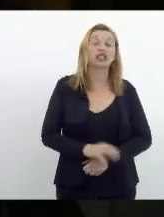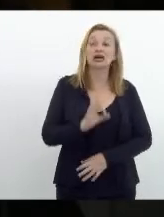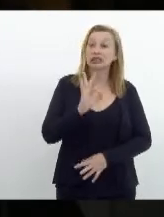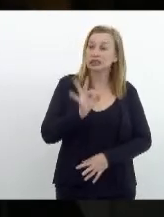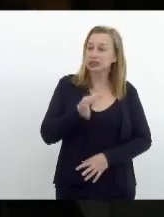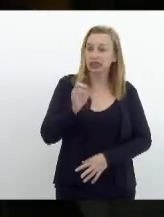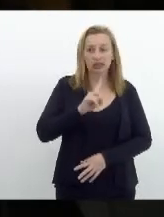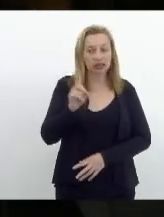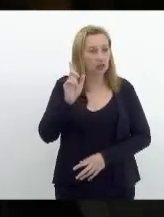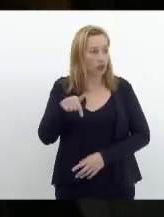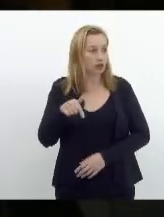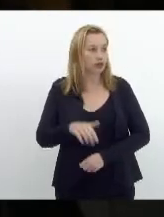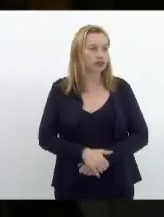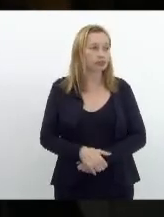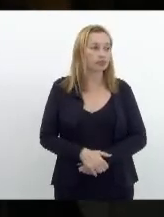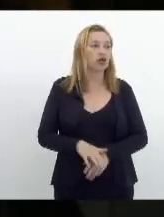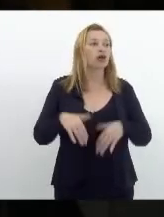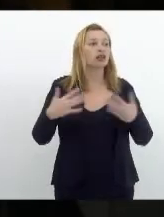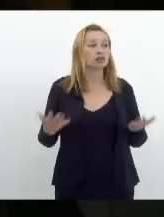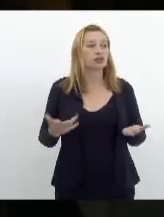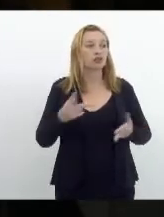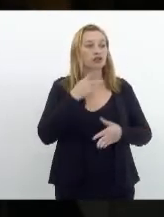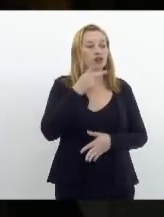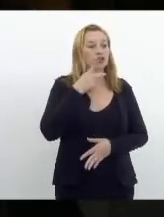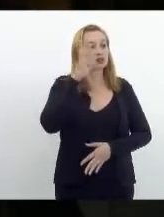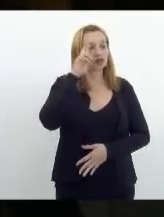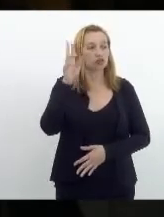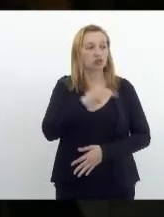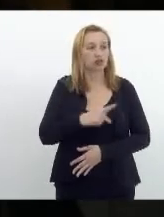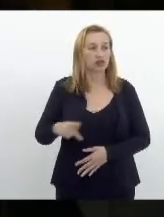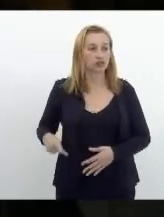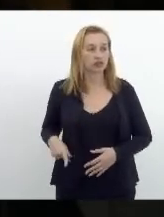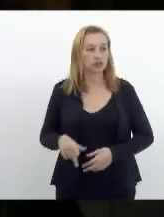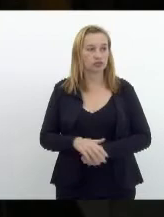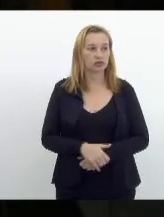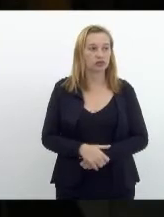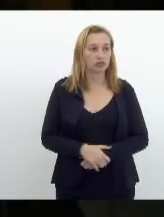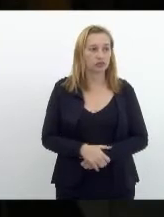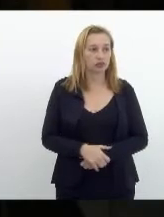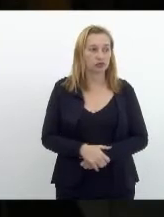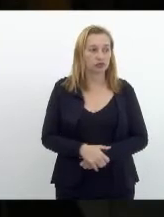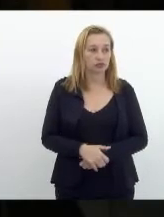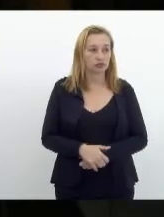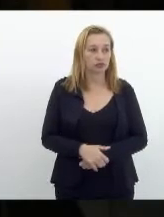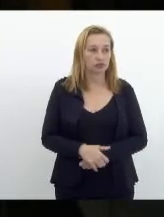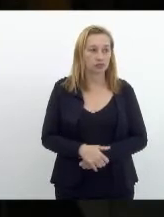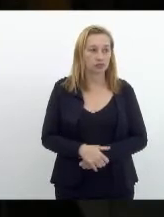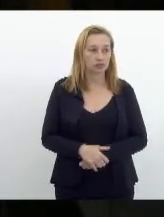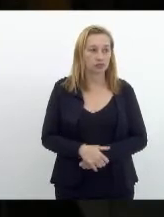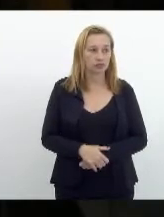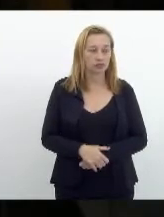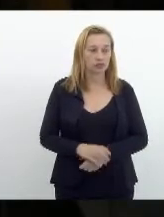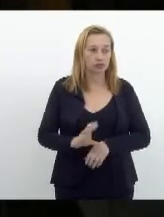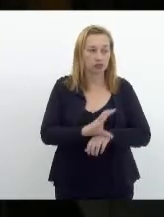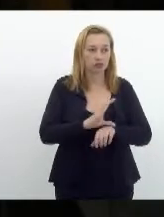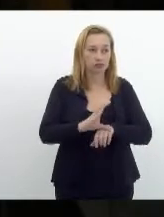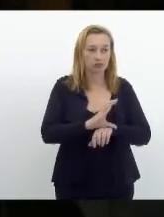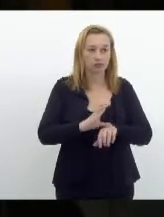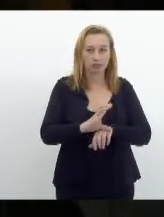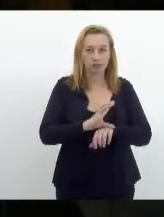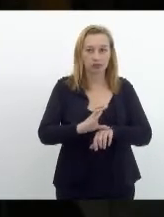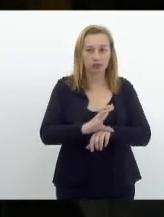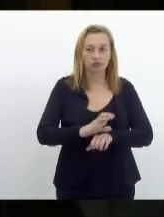Garanto que não é. Então, dito isso, senhor presidente, é que demos o parecer pela